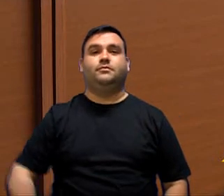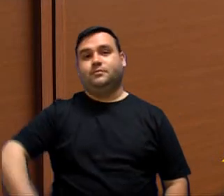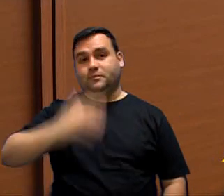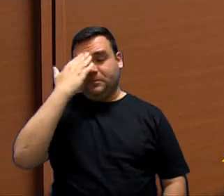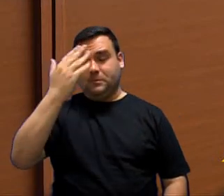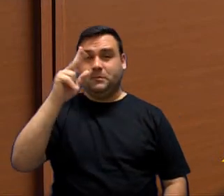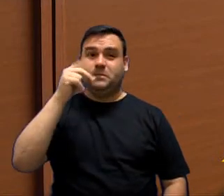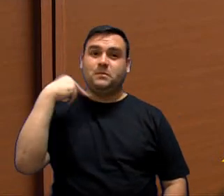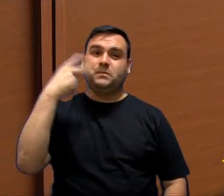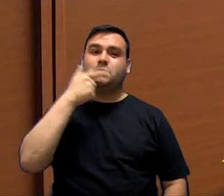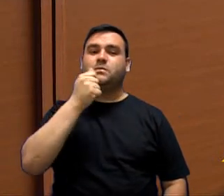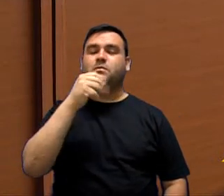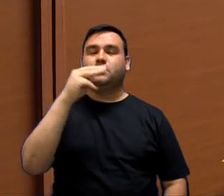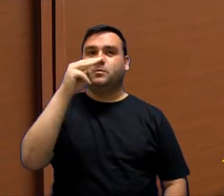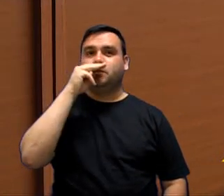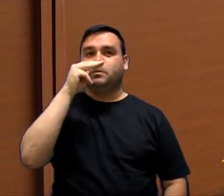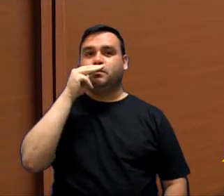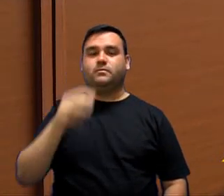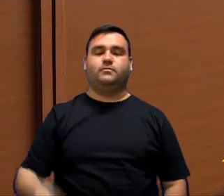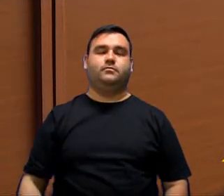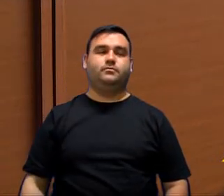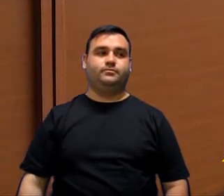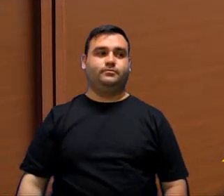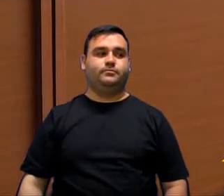Obrigado, vereador Martinez.